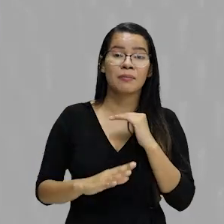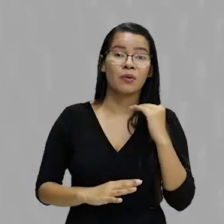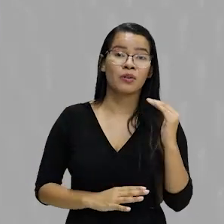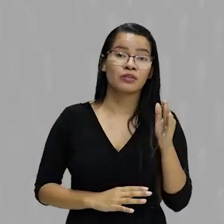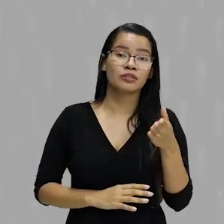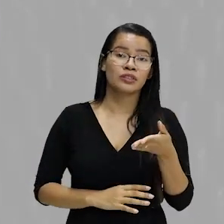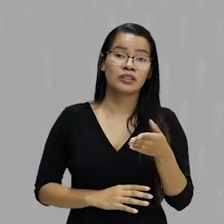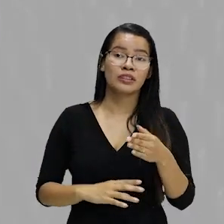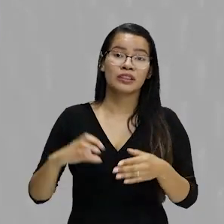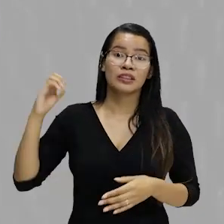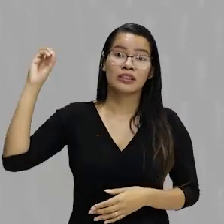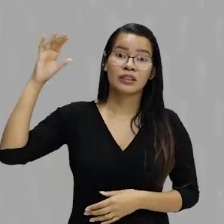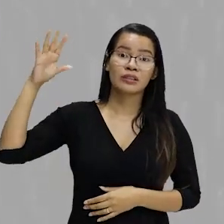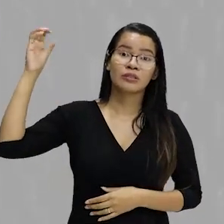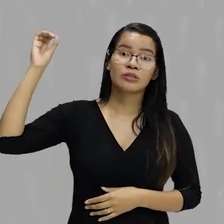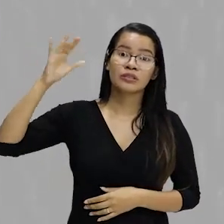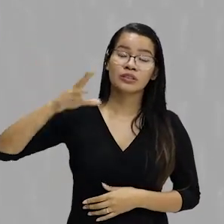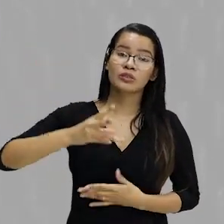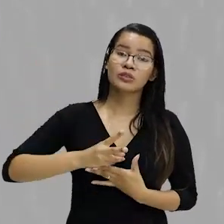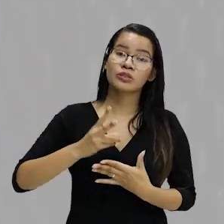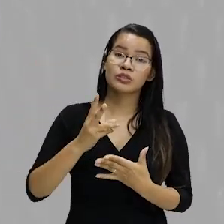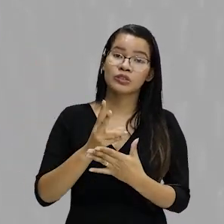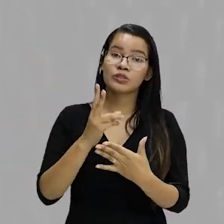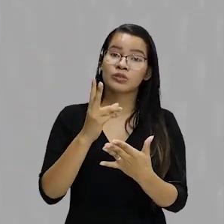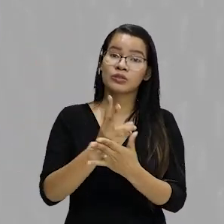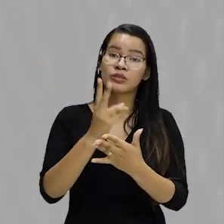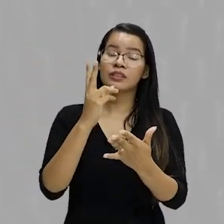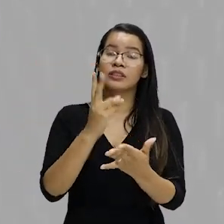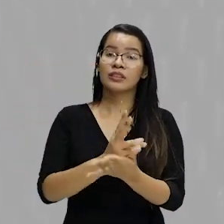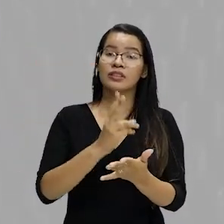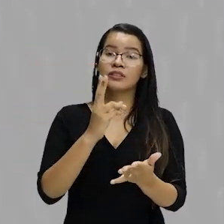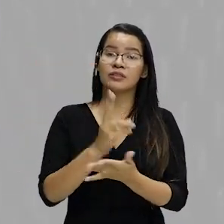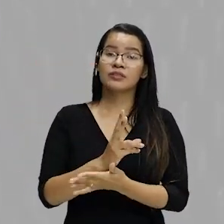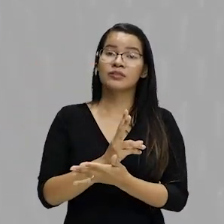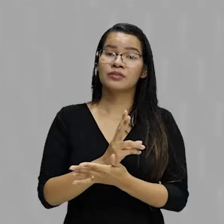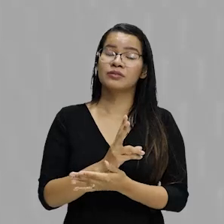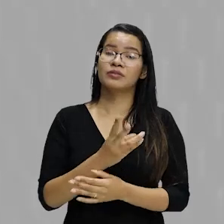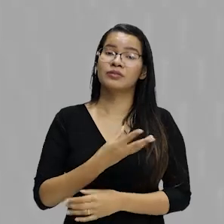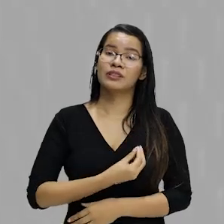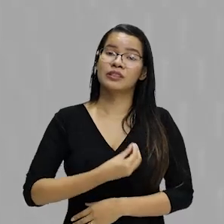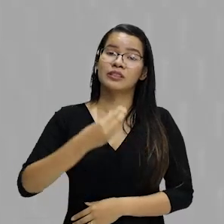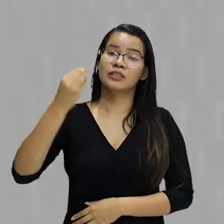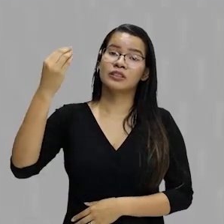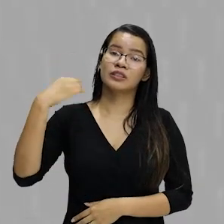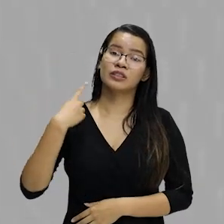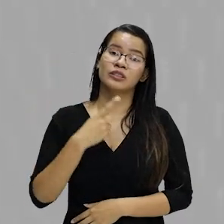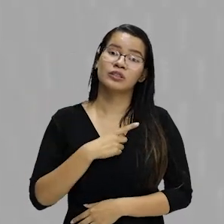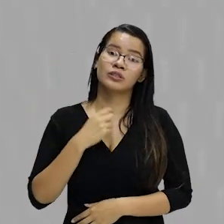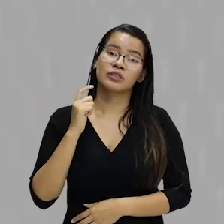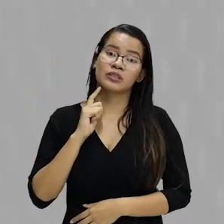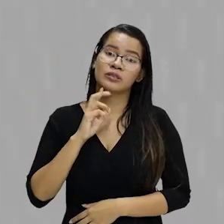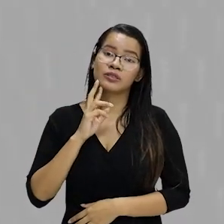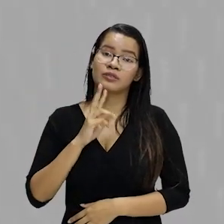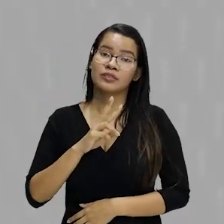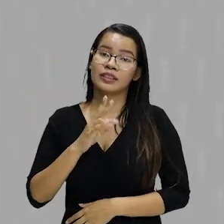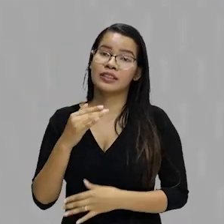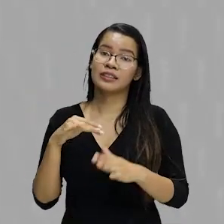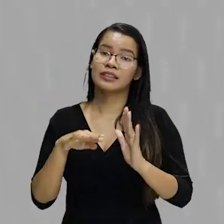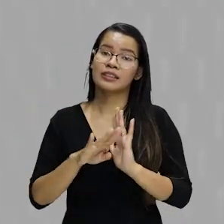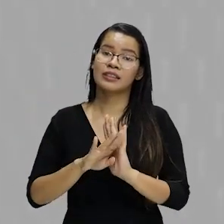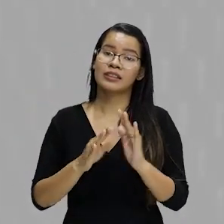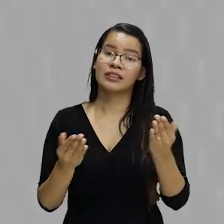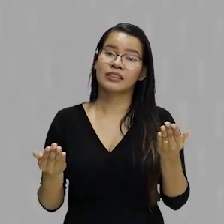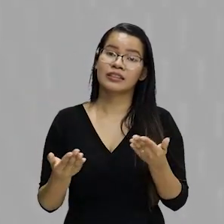e a luz ainda está viajando, né? Esteja viajando, e a gente consegue ver essa luz viajando até aqui a Terra, ok? Então